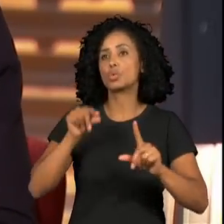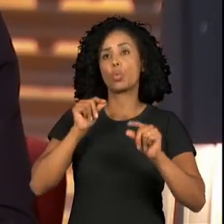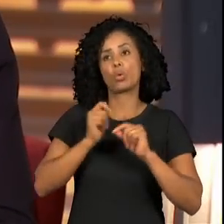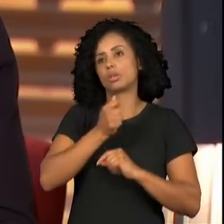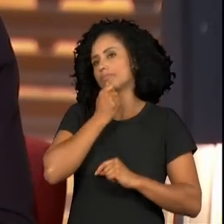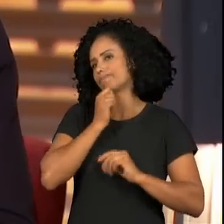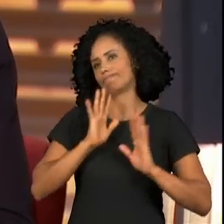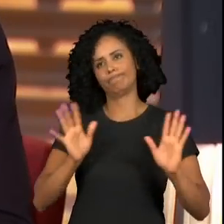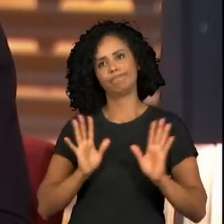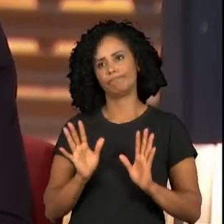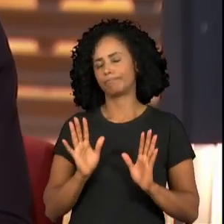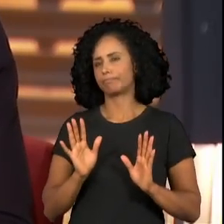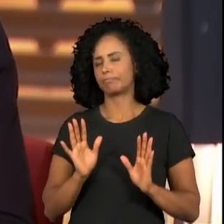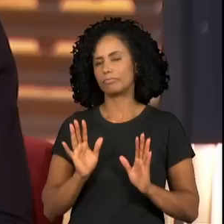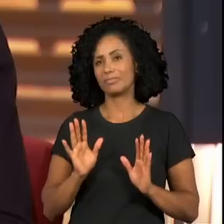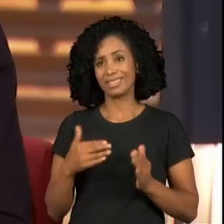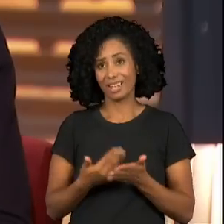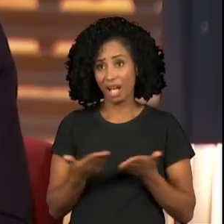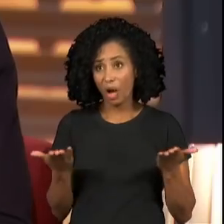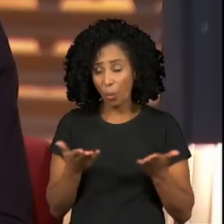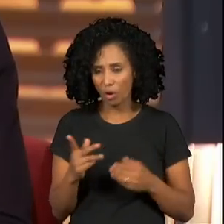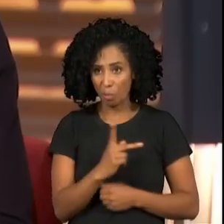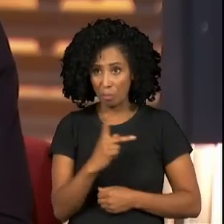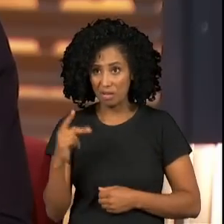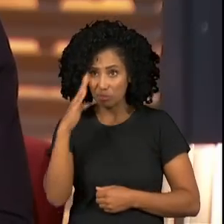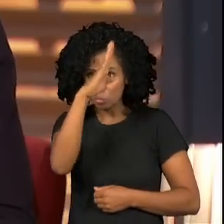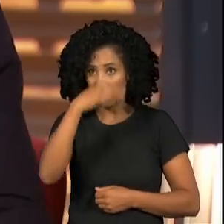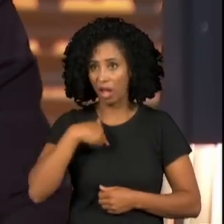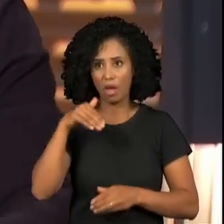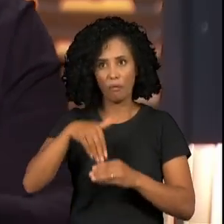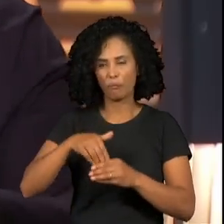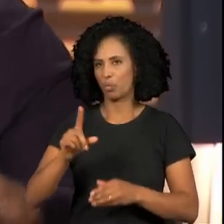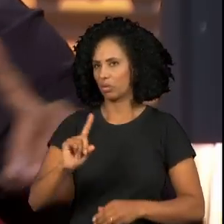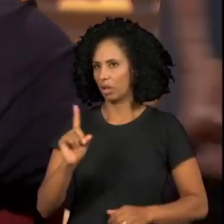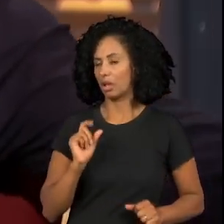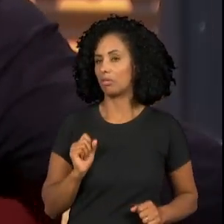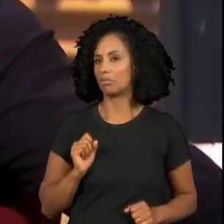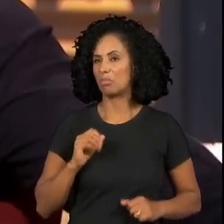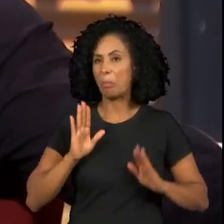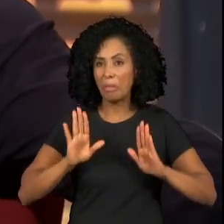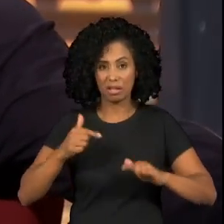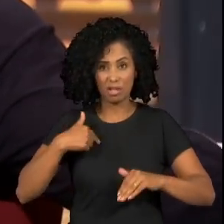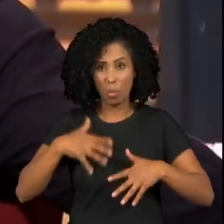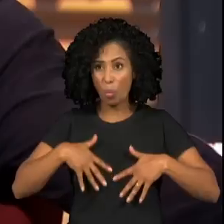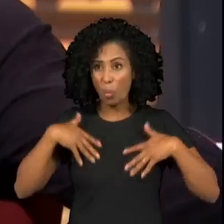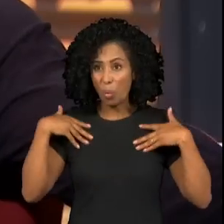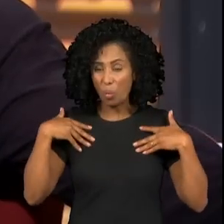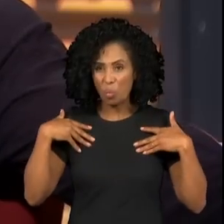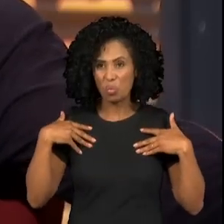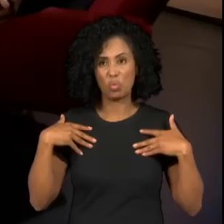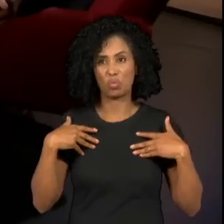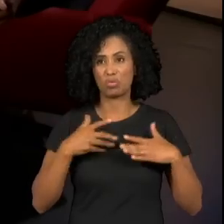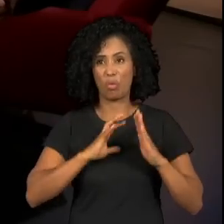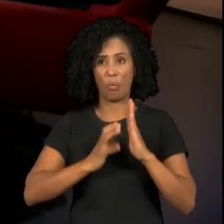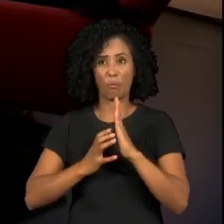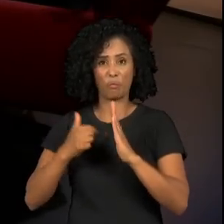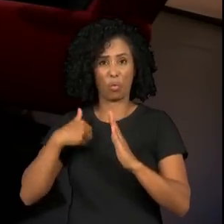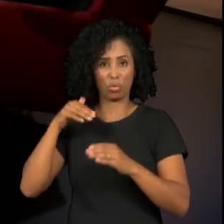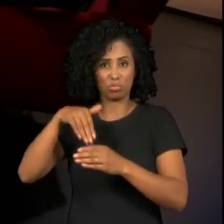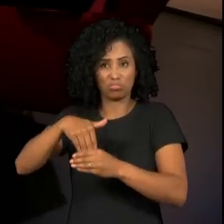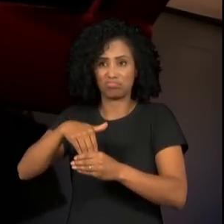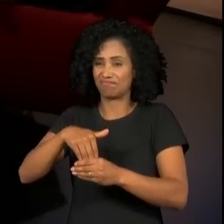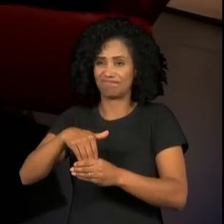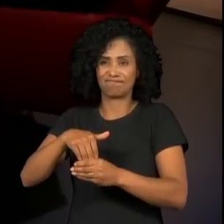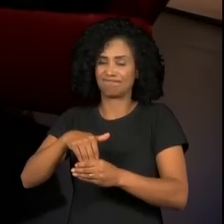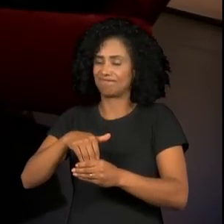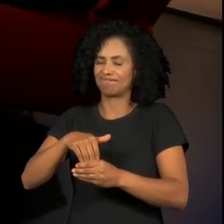votar na situação atual, em quem está na situação, mas eu também não tenho orgulho nenhum do voto que eu vou dar. Então, eu nem